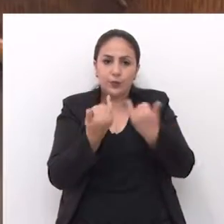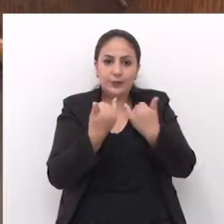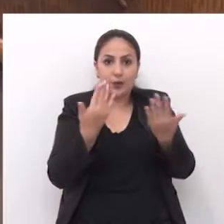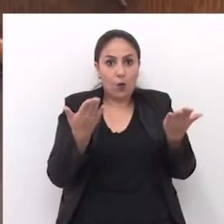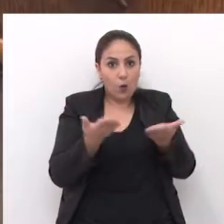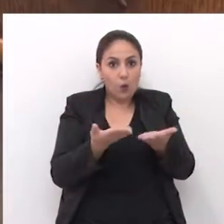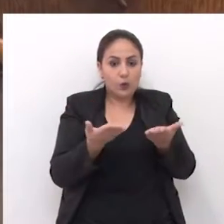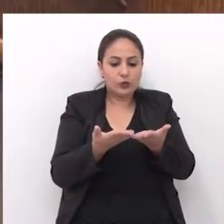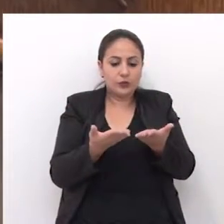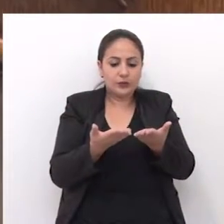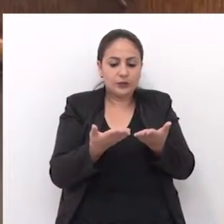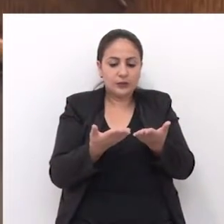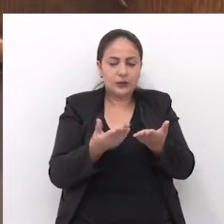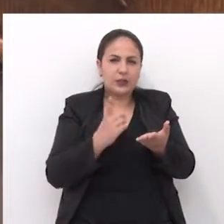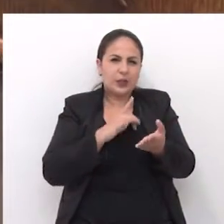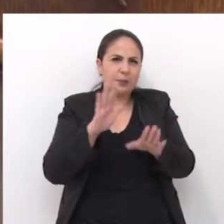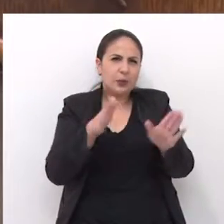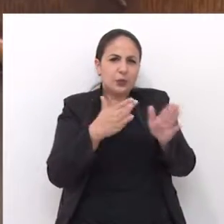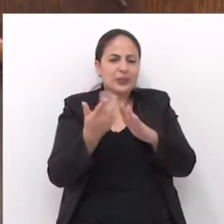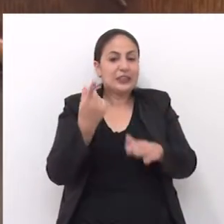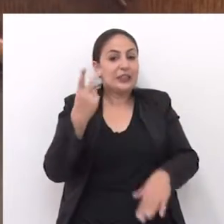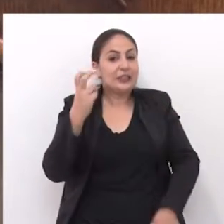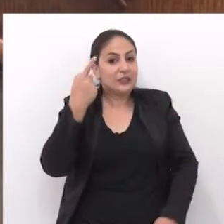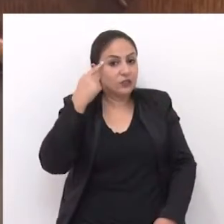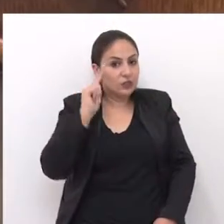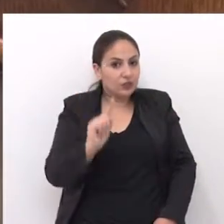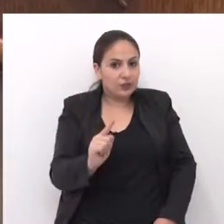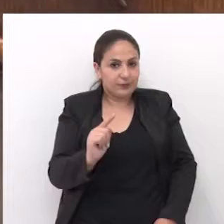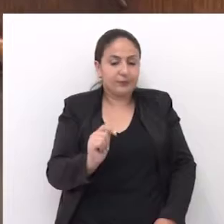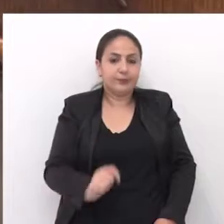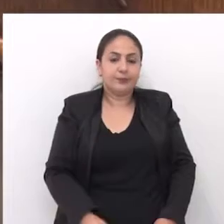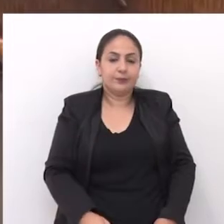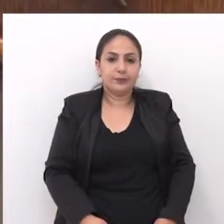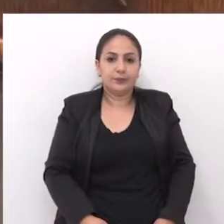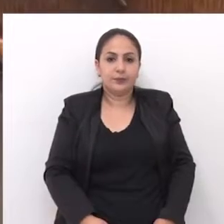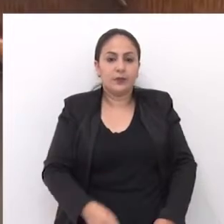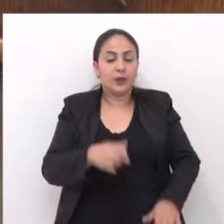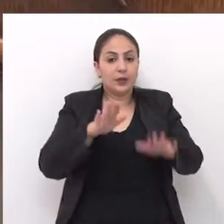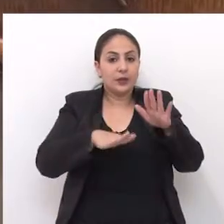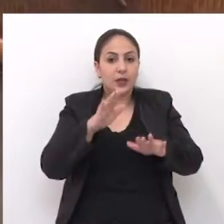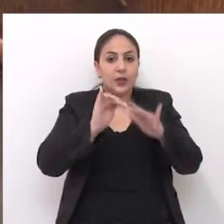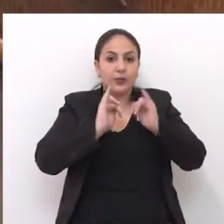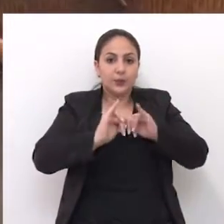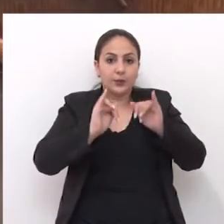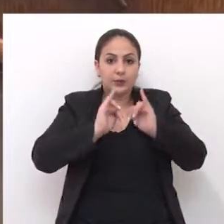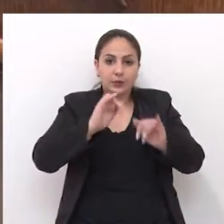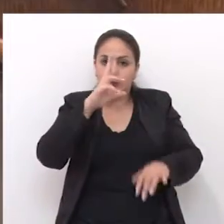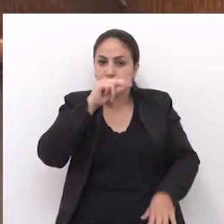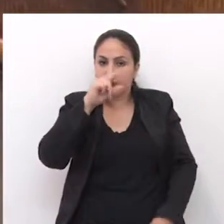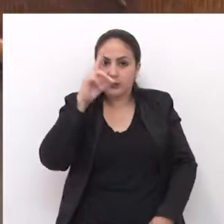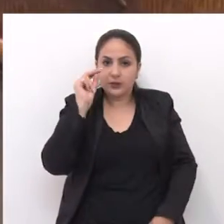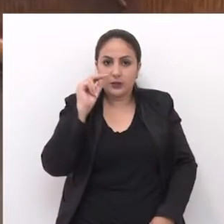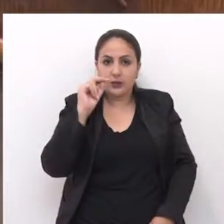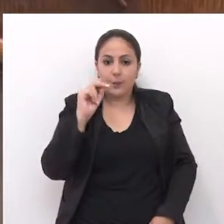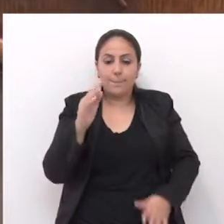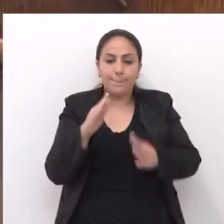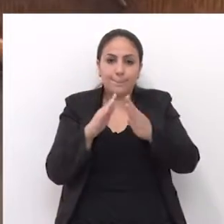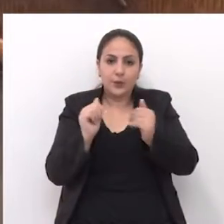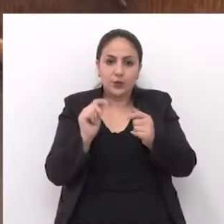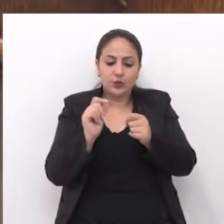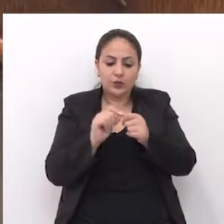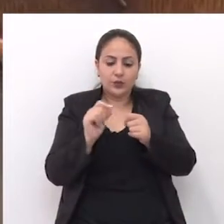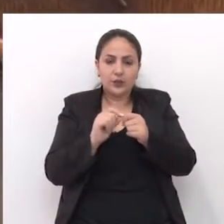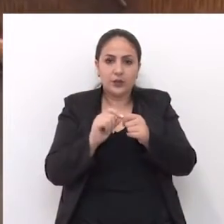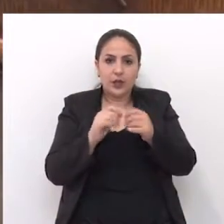de informação, que hoje são de aproximadamente 15 dias. Conforme as informações do Poder Executivo,